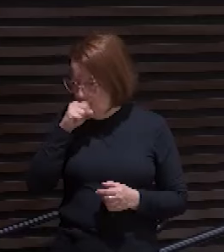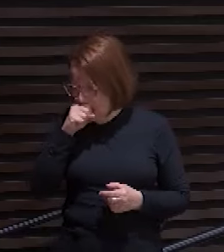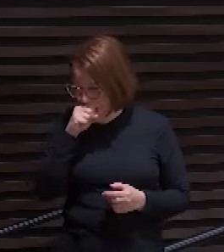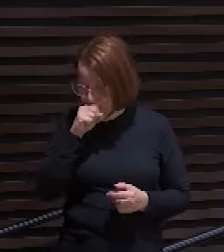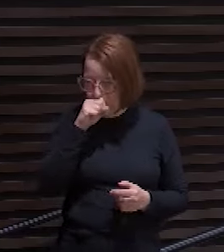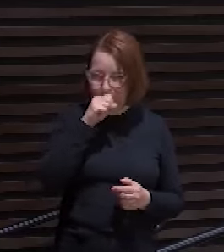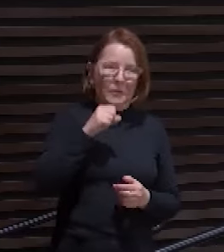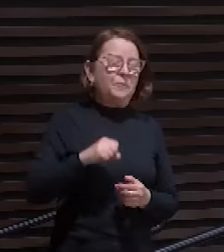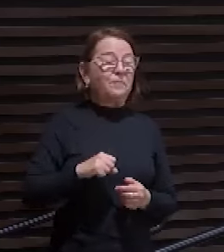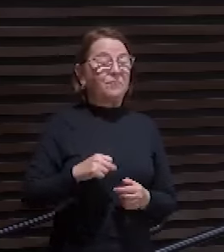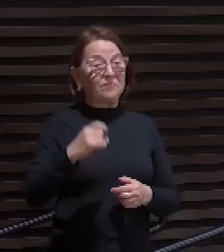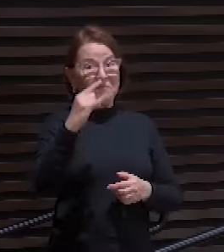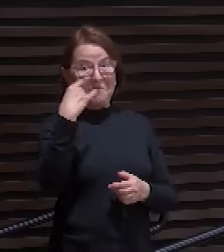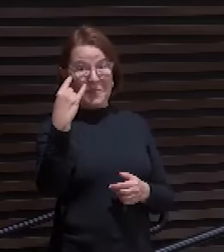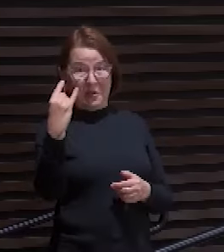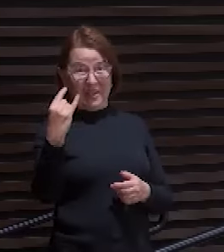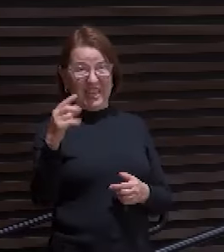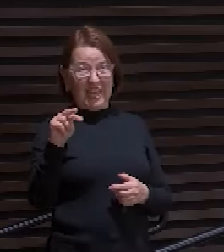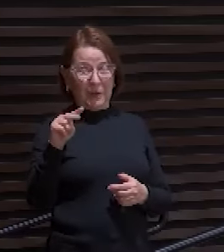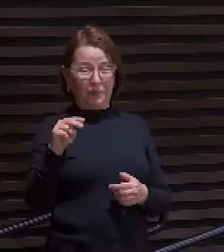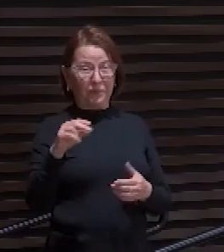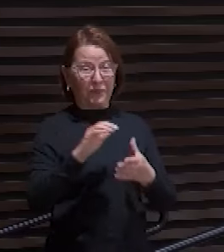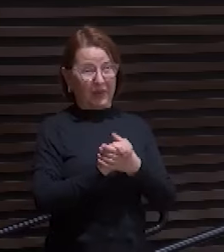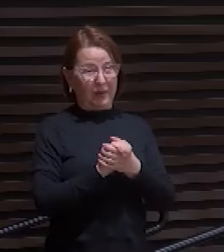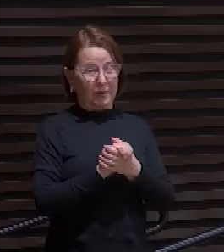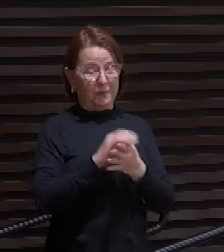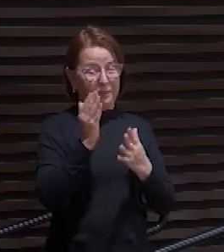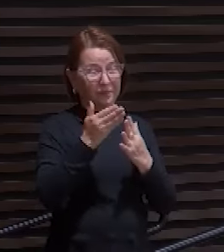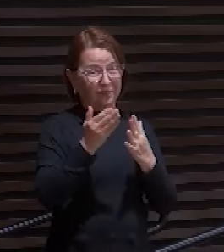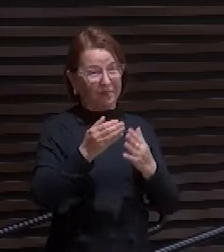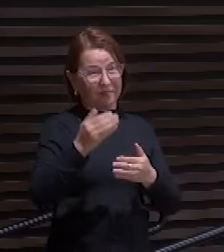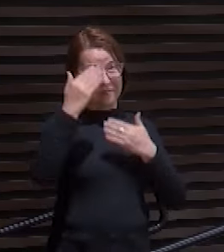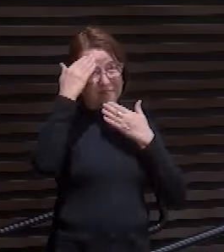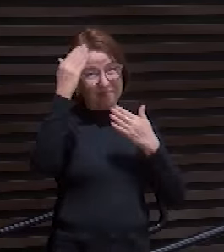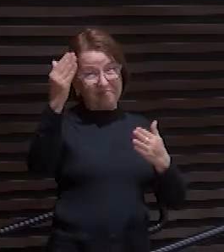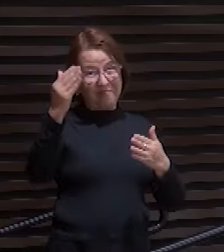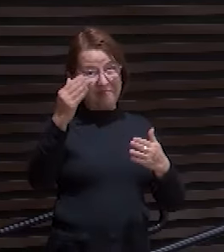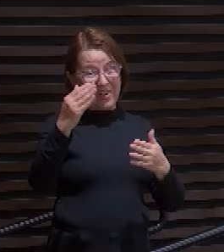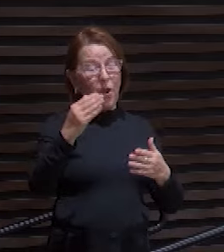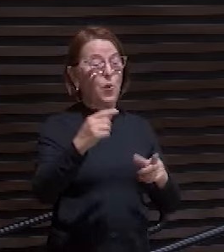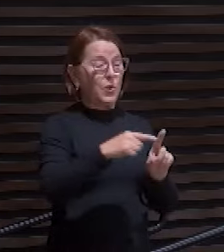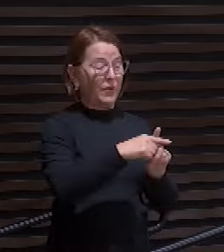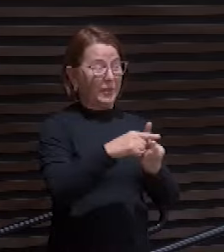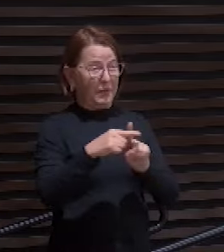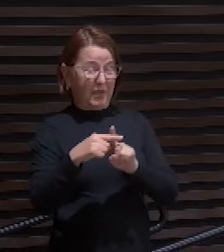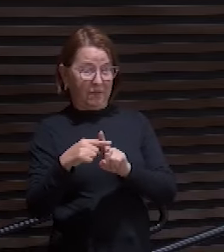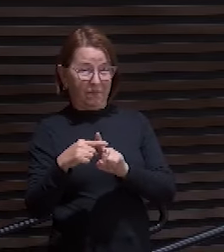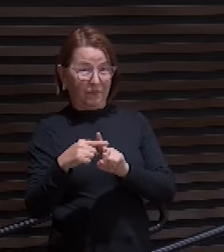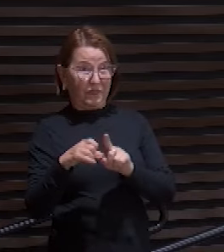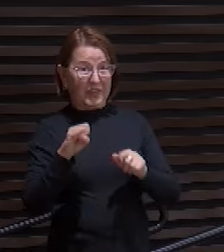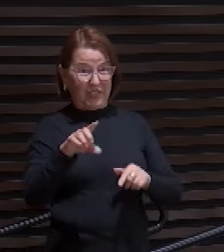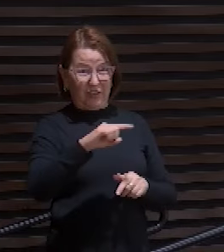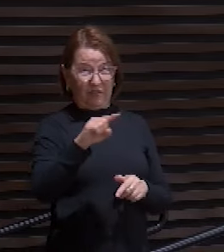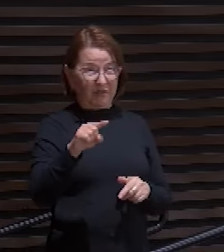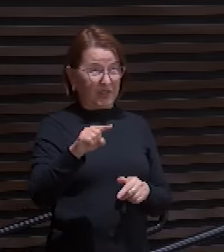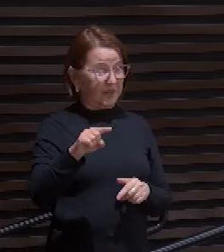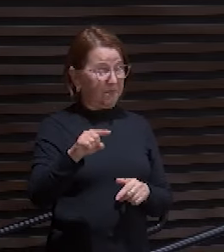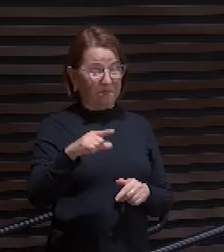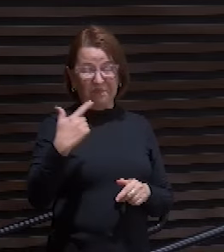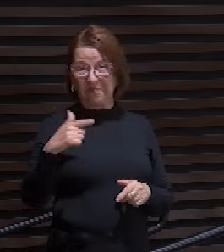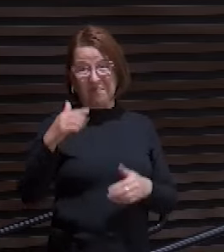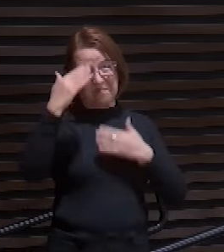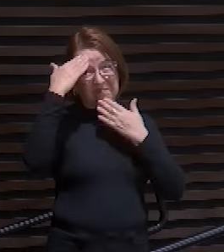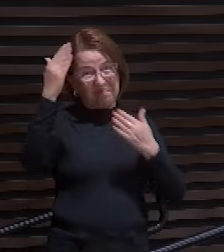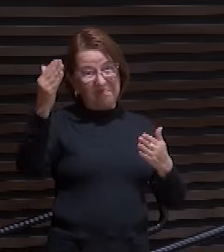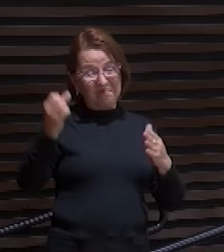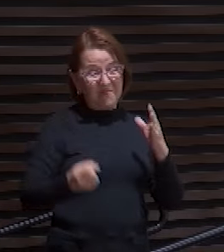A cobiça é o casamento que fazemos entre a gratidão e o cemitério. Quando você mata a gratidão, nasce a cobiça. Por que